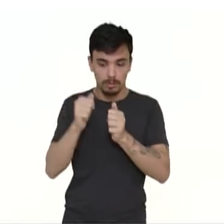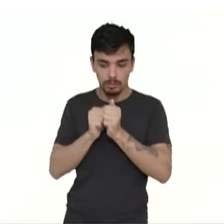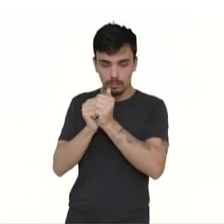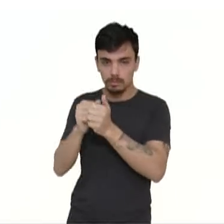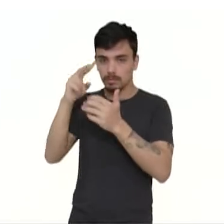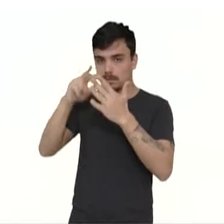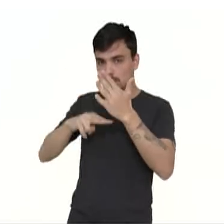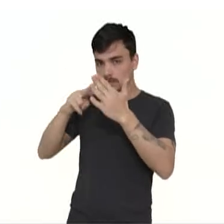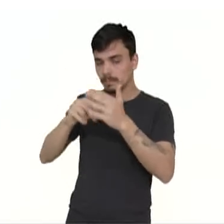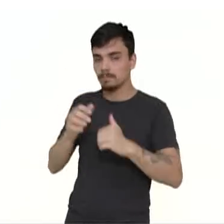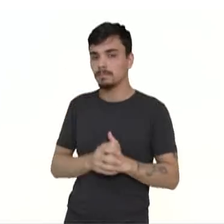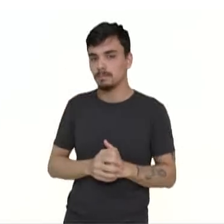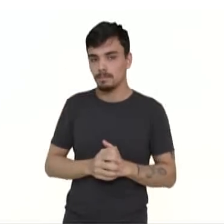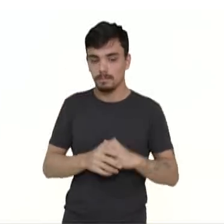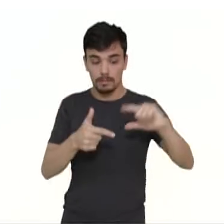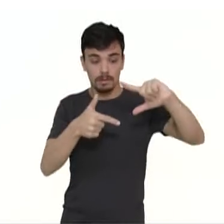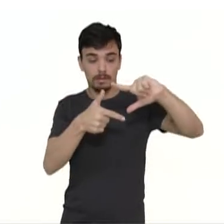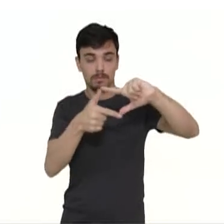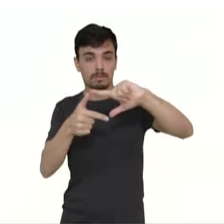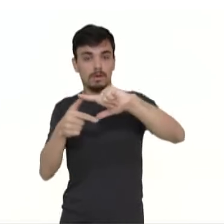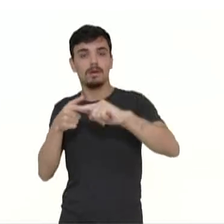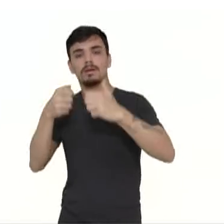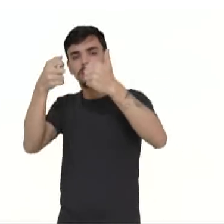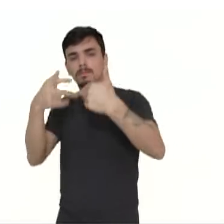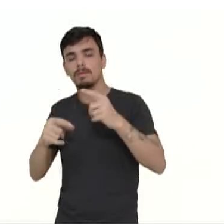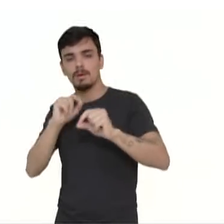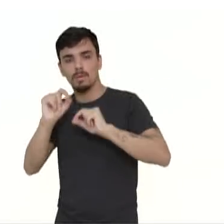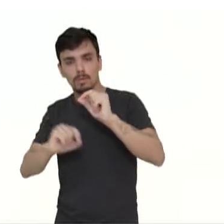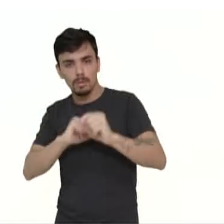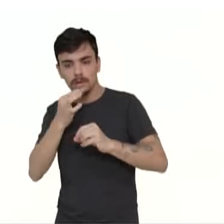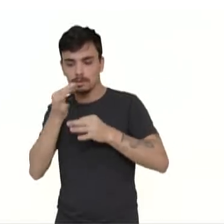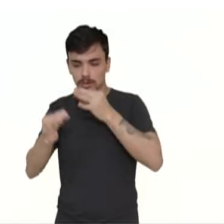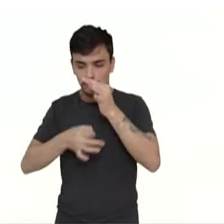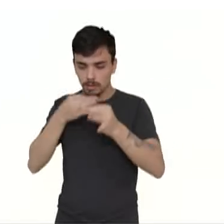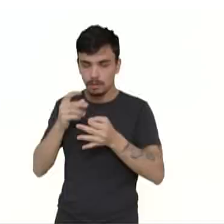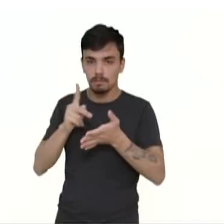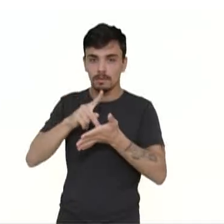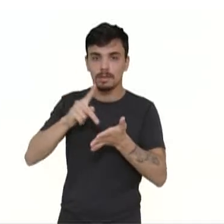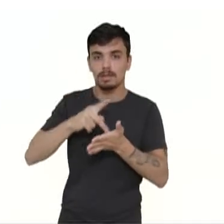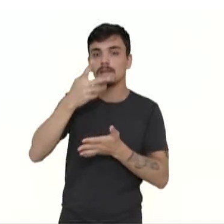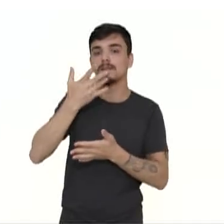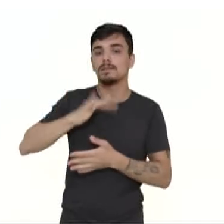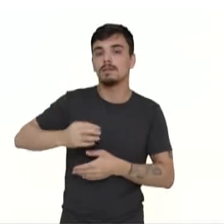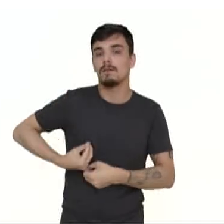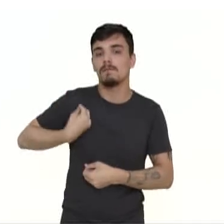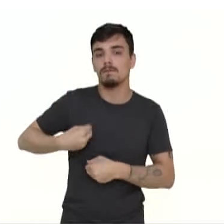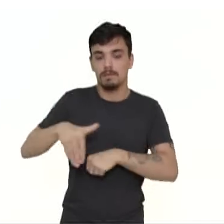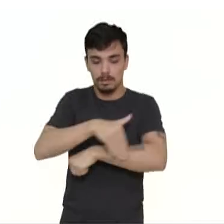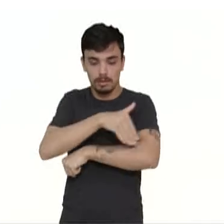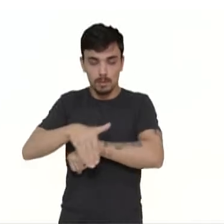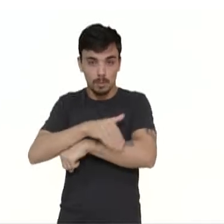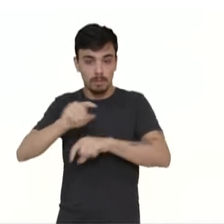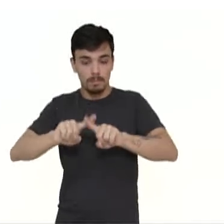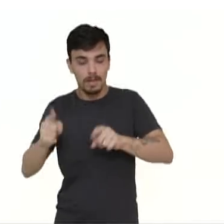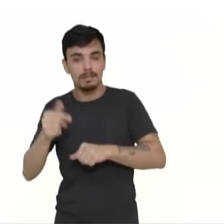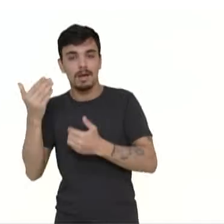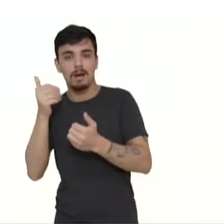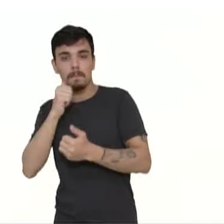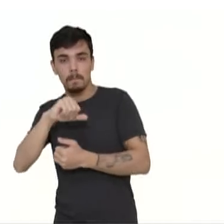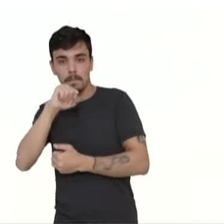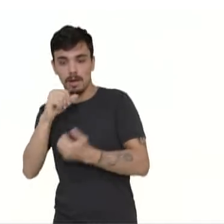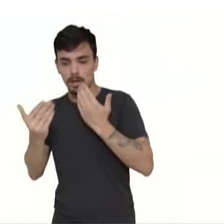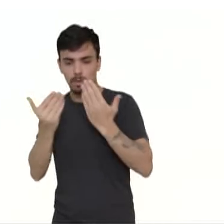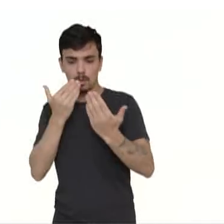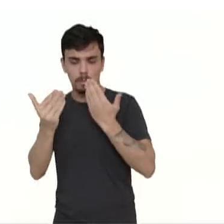charge critica a dura realidade das crianças que vivem nas ruas. A figura da mãe é comparada à de Papai Noel e à do Coelhinho da